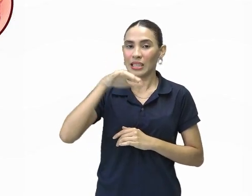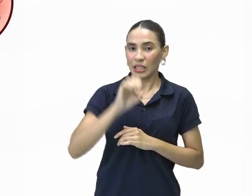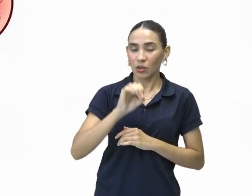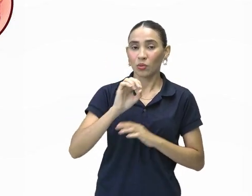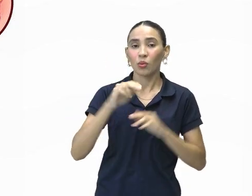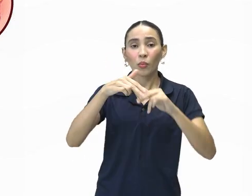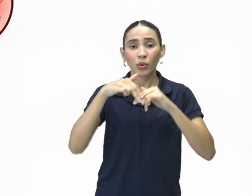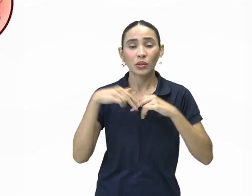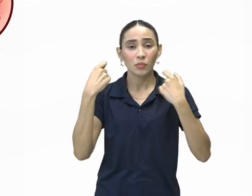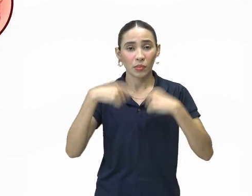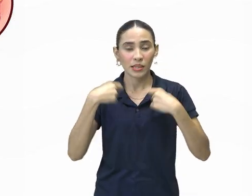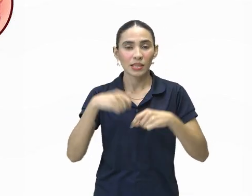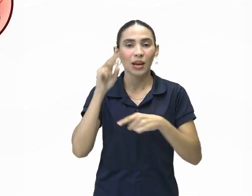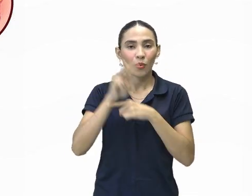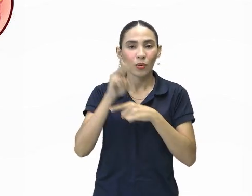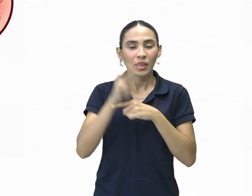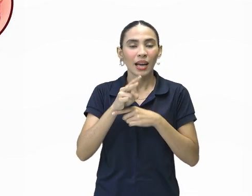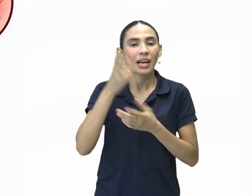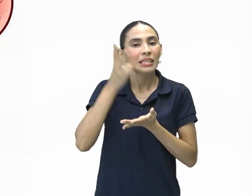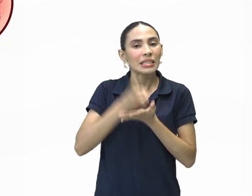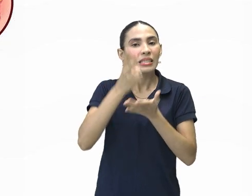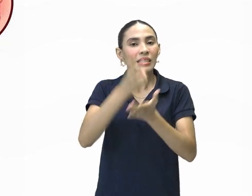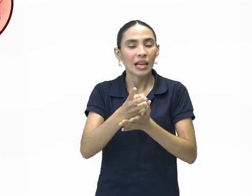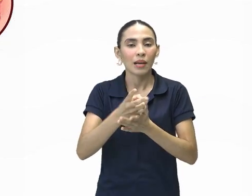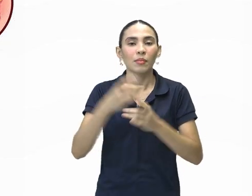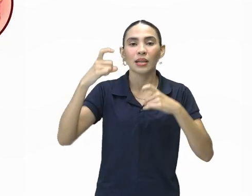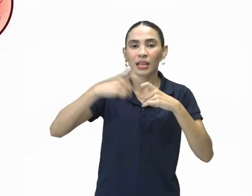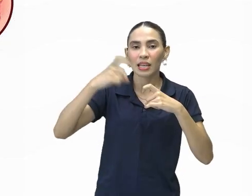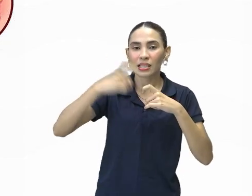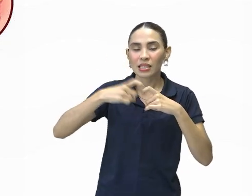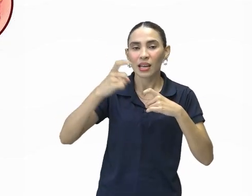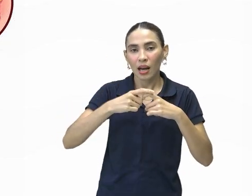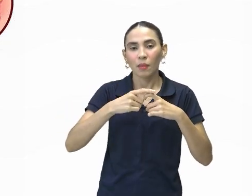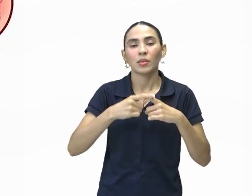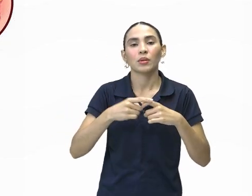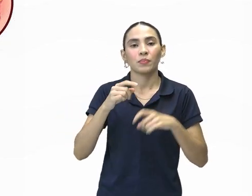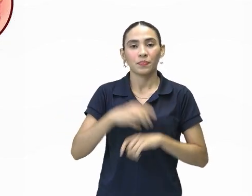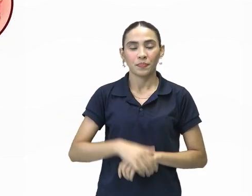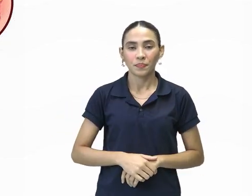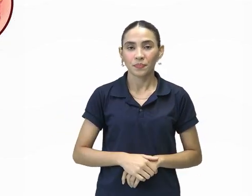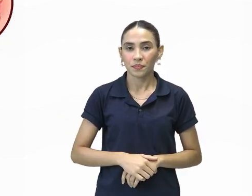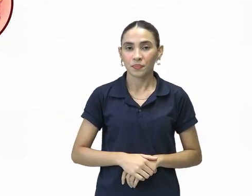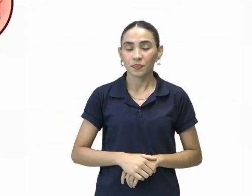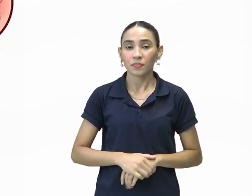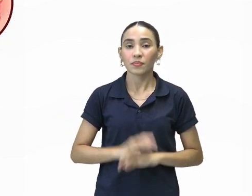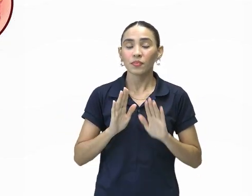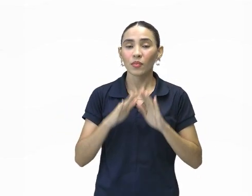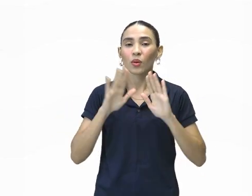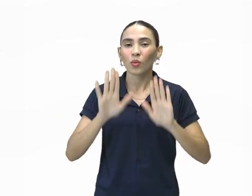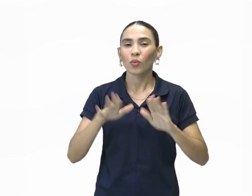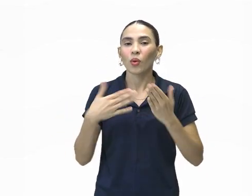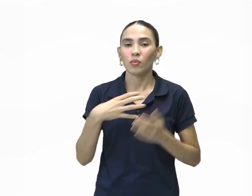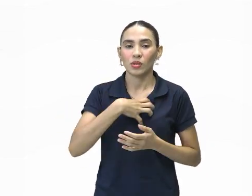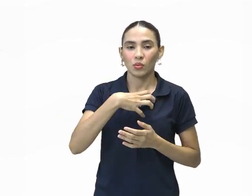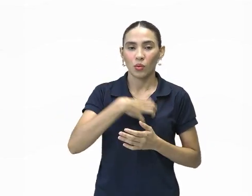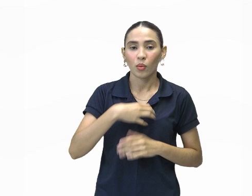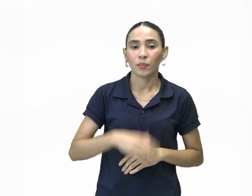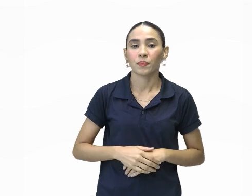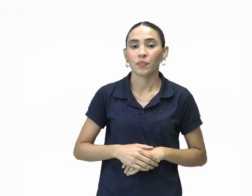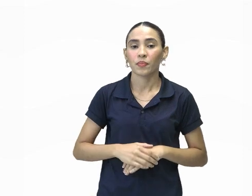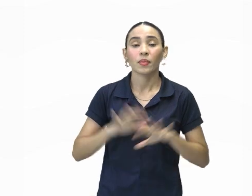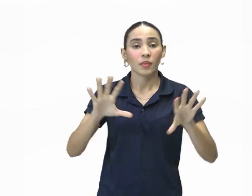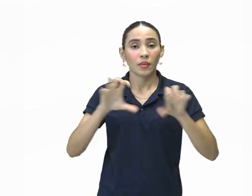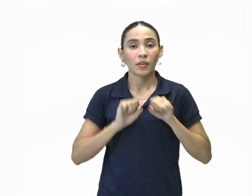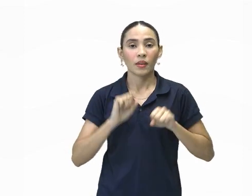a prevenção, ou seja, fazer regularmente os exames, né, de prevenção. Quais são os sintomas? A infecção